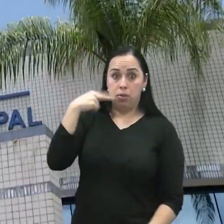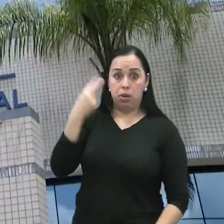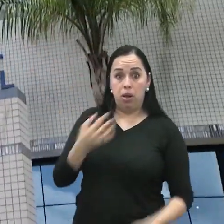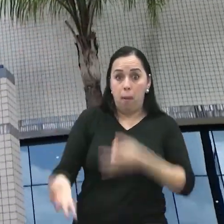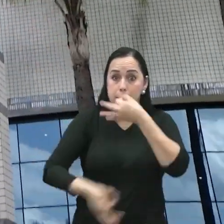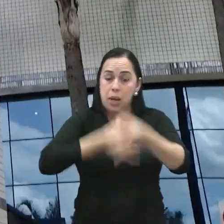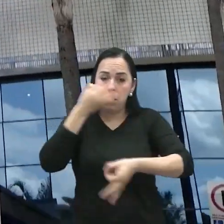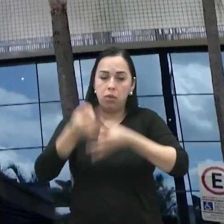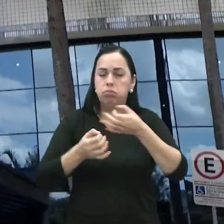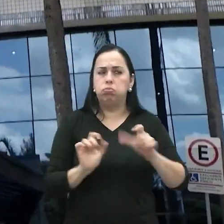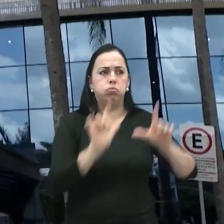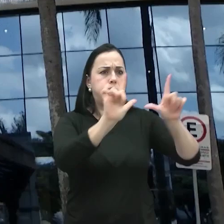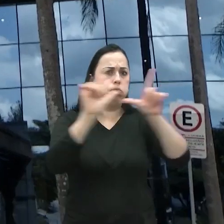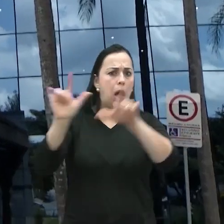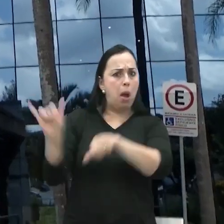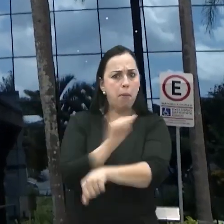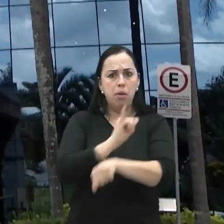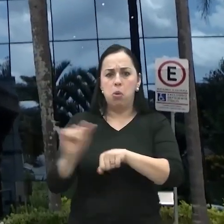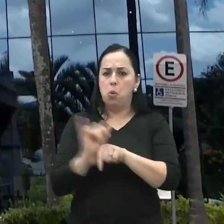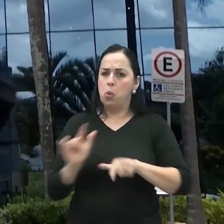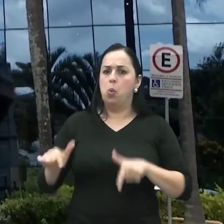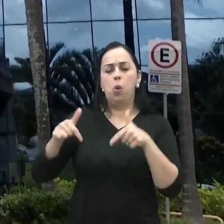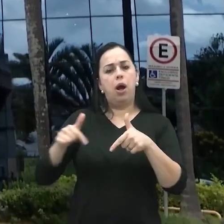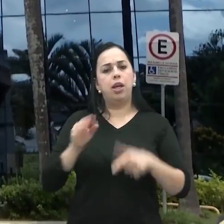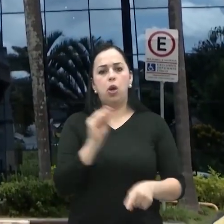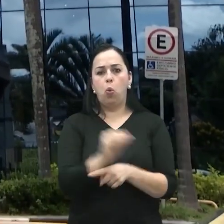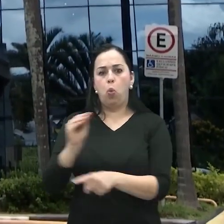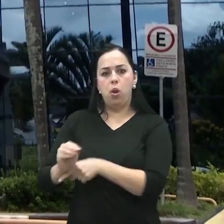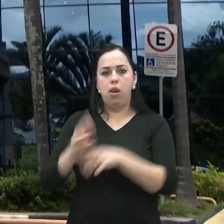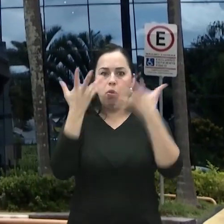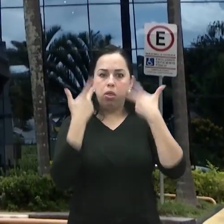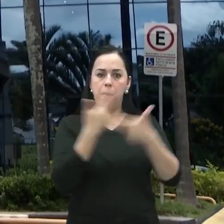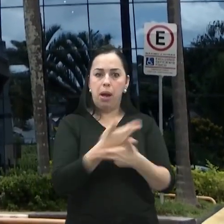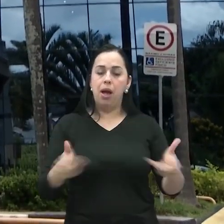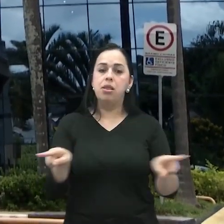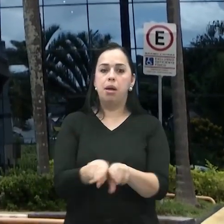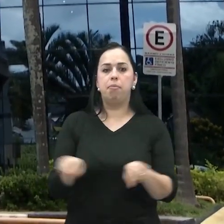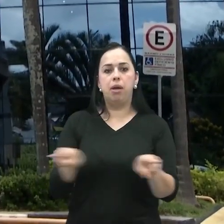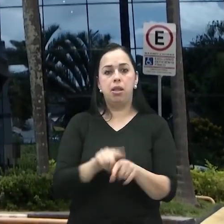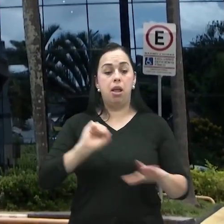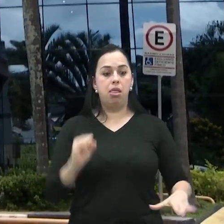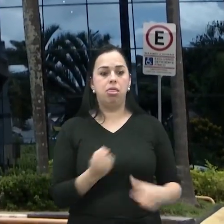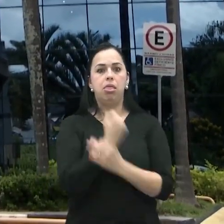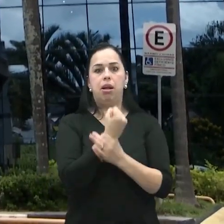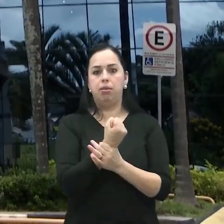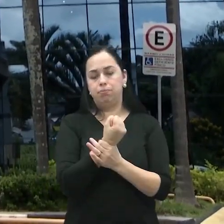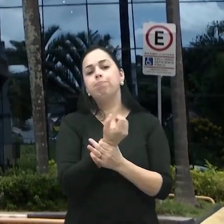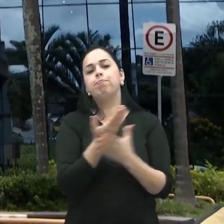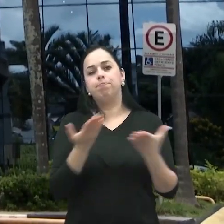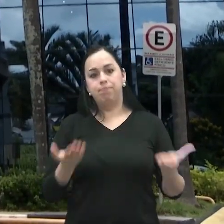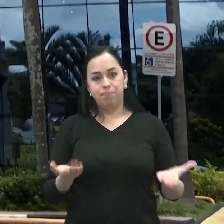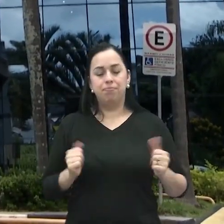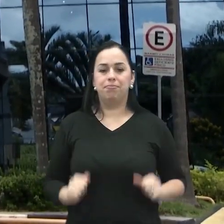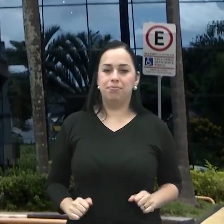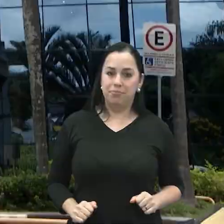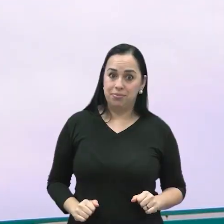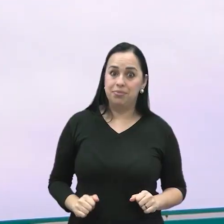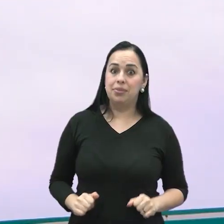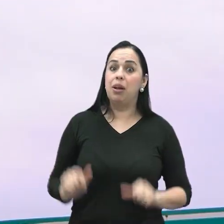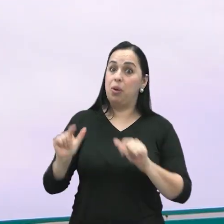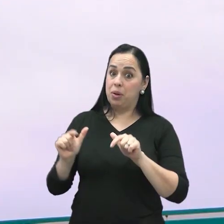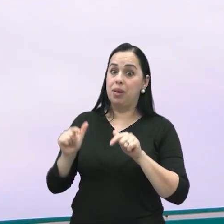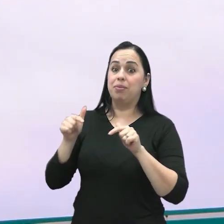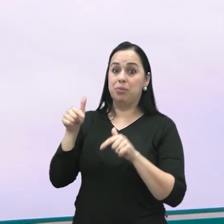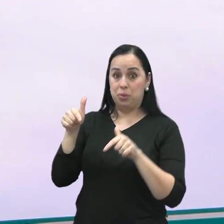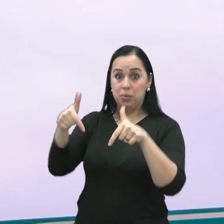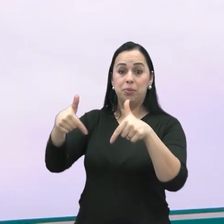a Câmara, a instalação das placas é uma política de proteção aos animais e também de segurança para os motoristas.